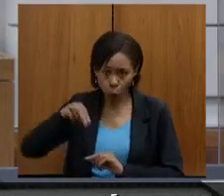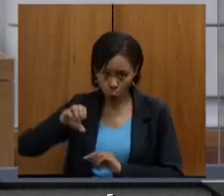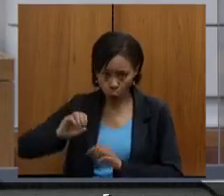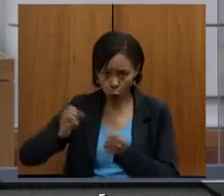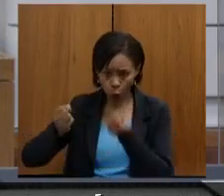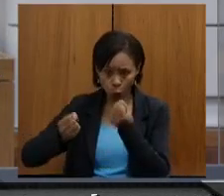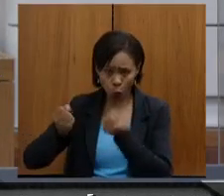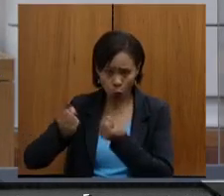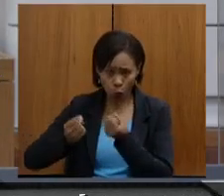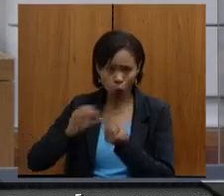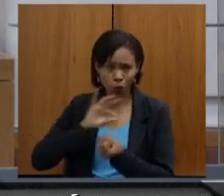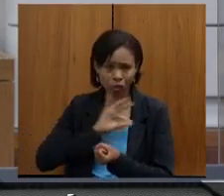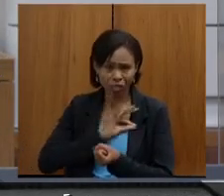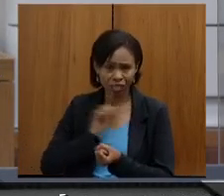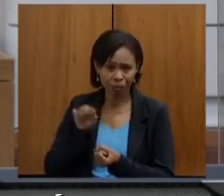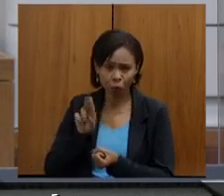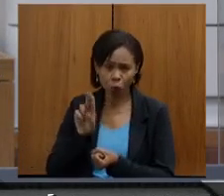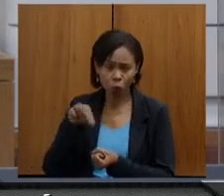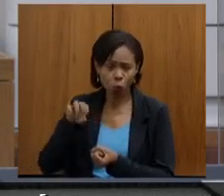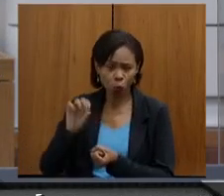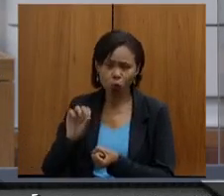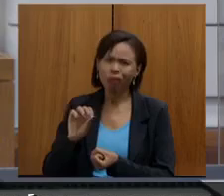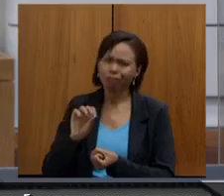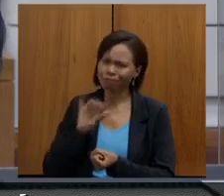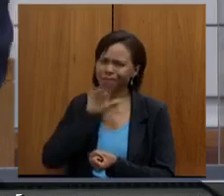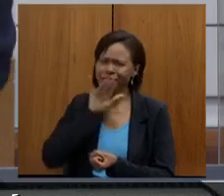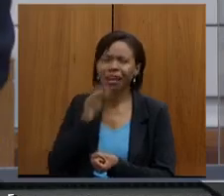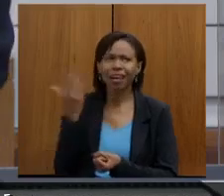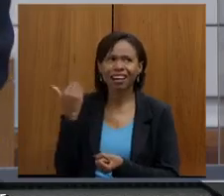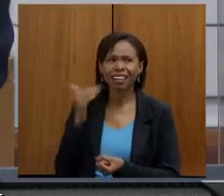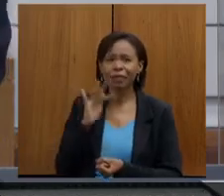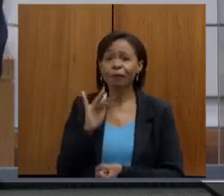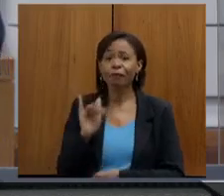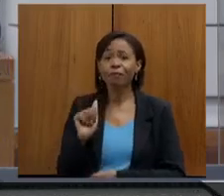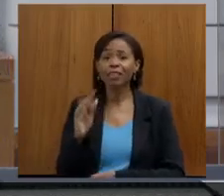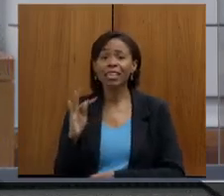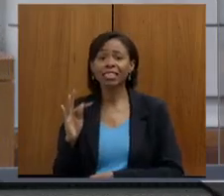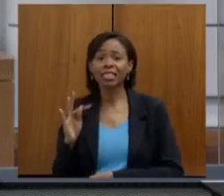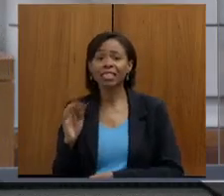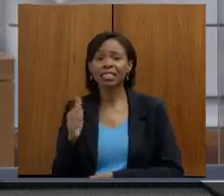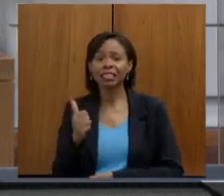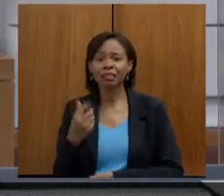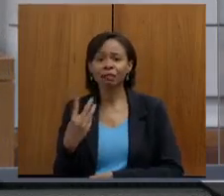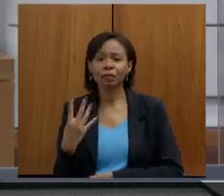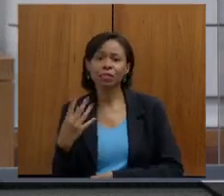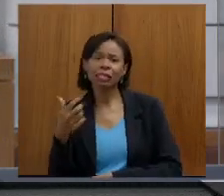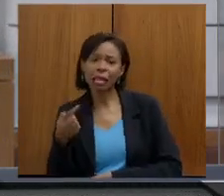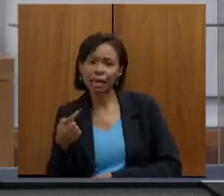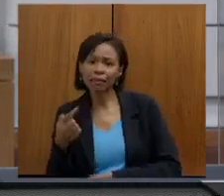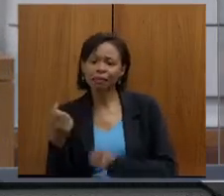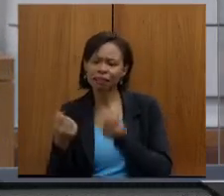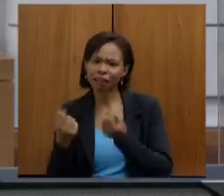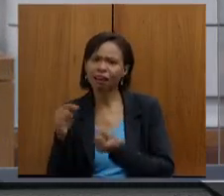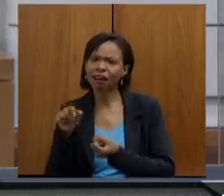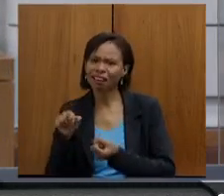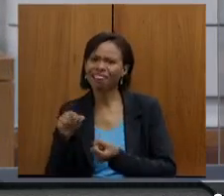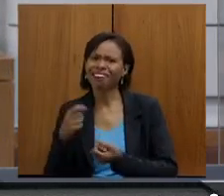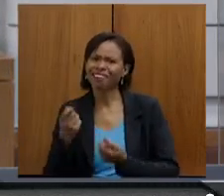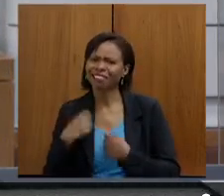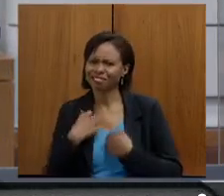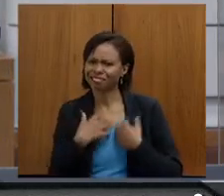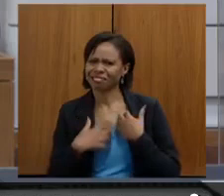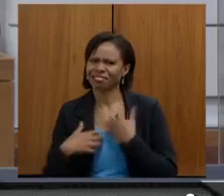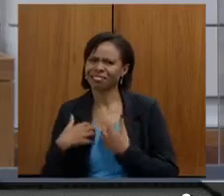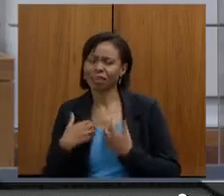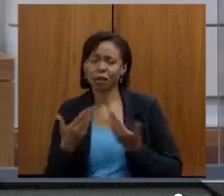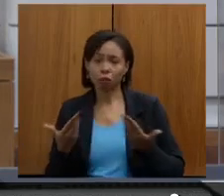um cartão meu primeiro carro foi um Fiat 147 aí eu ia ficar incomodada agora um Camaro